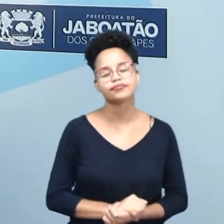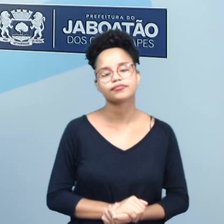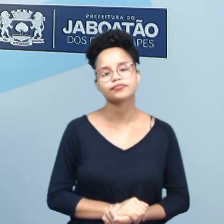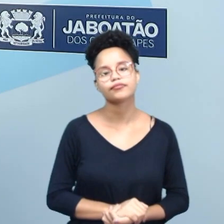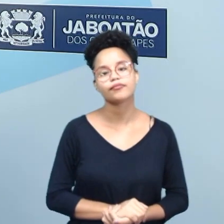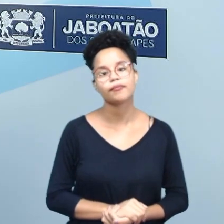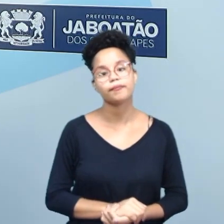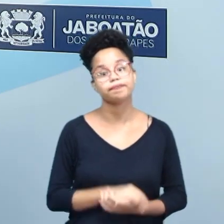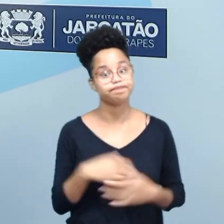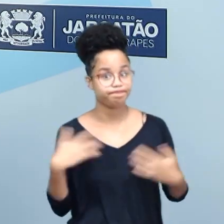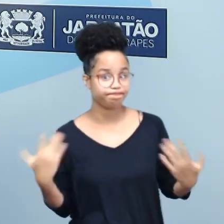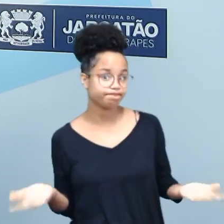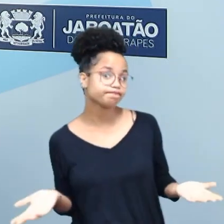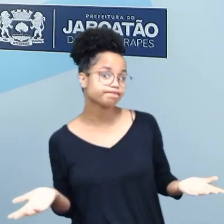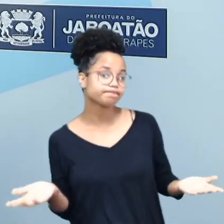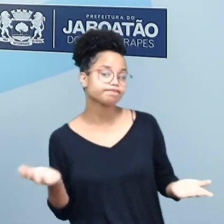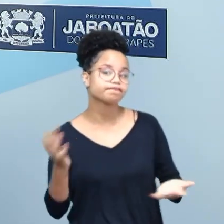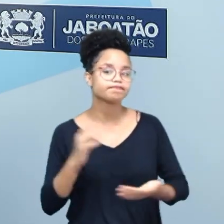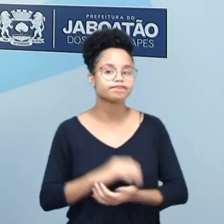Bem,